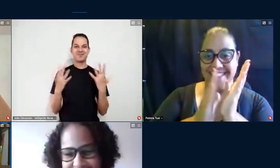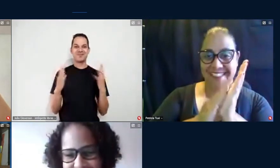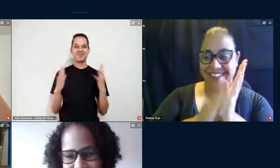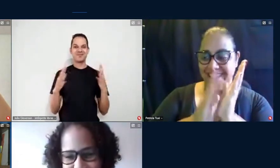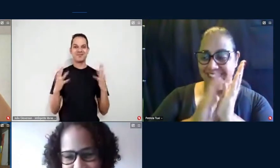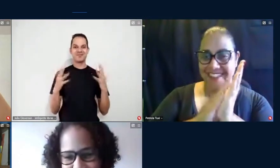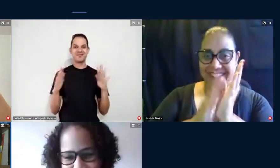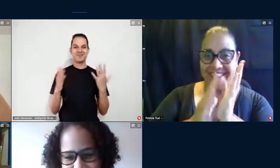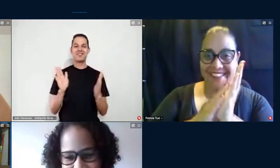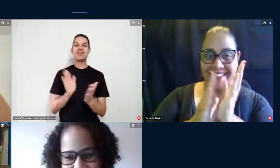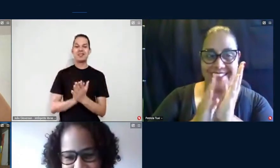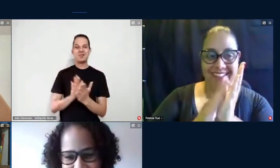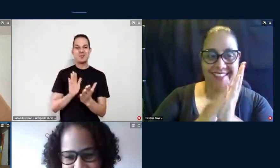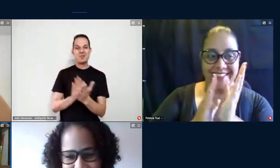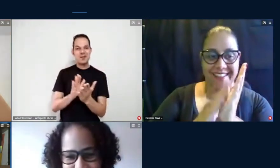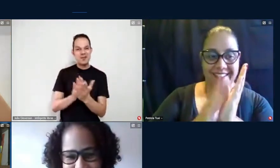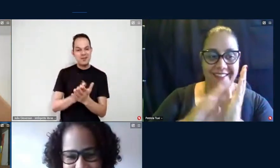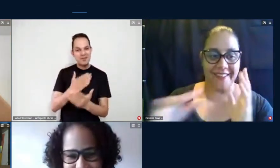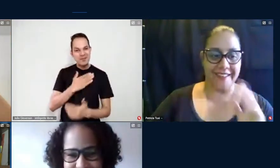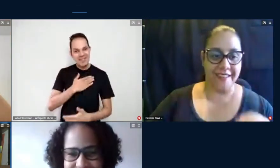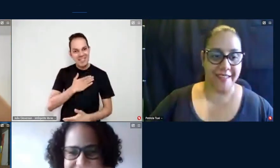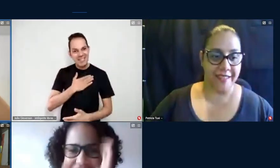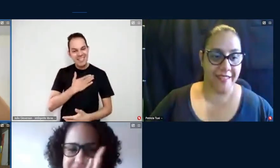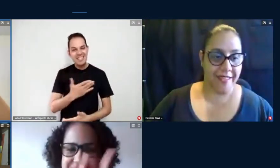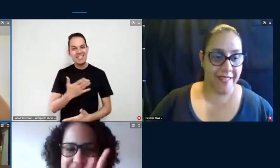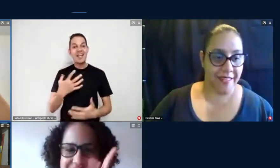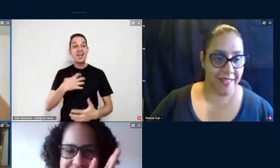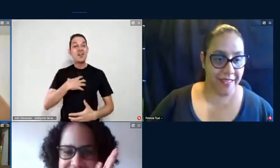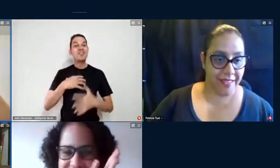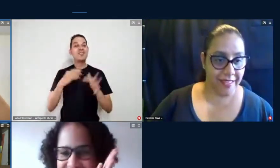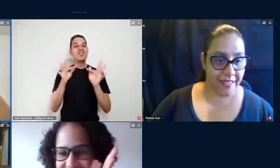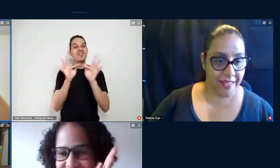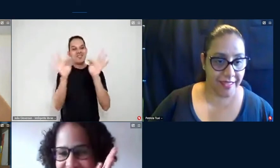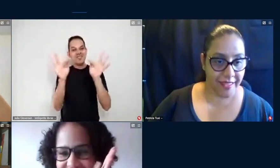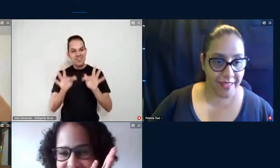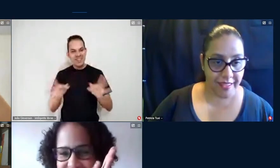Parabéns, minha querida, fico muito, muito feliz e convolvida.